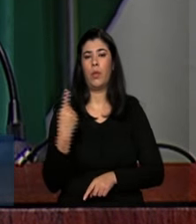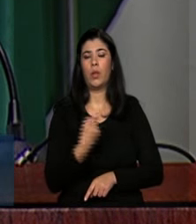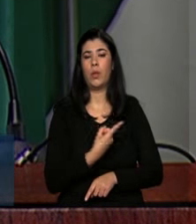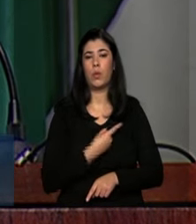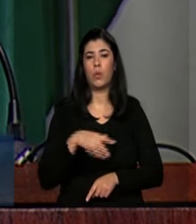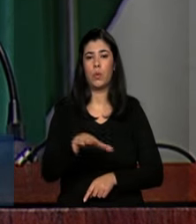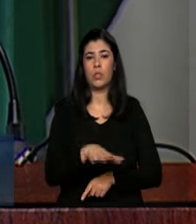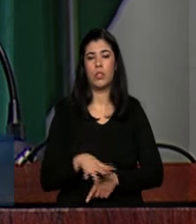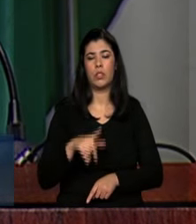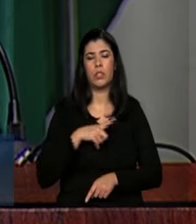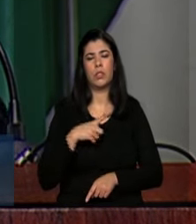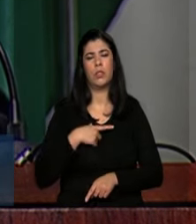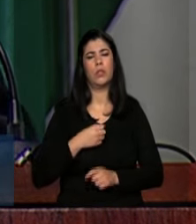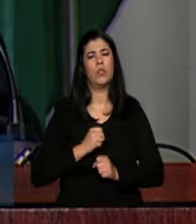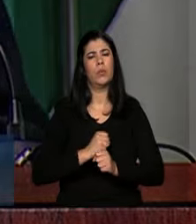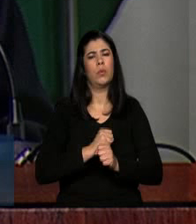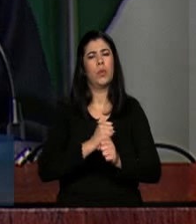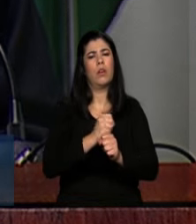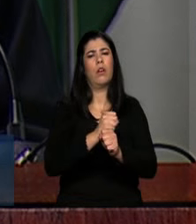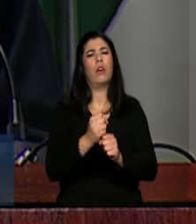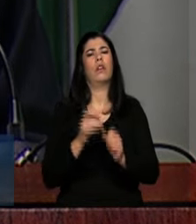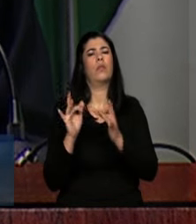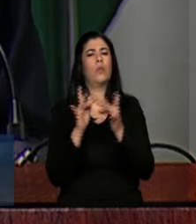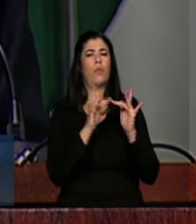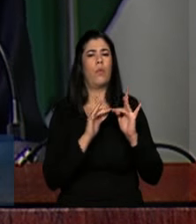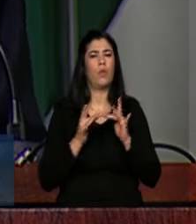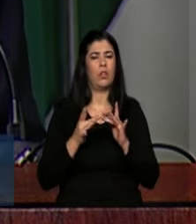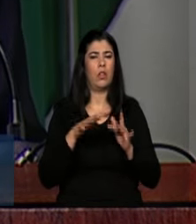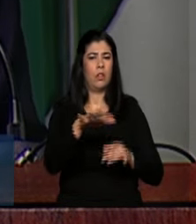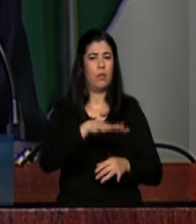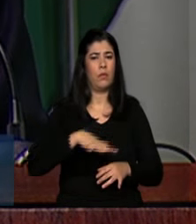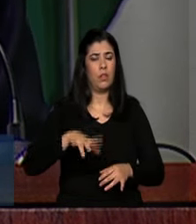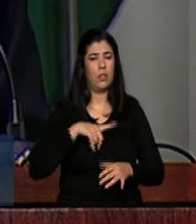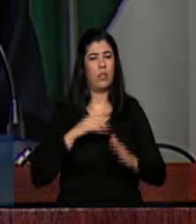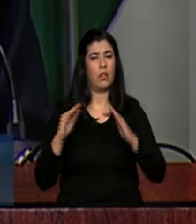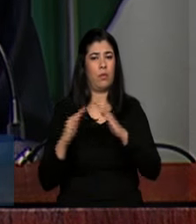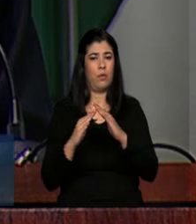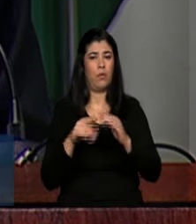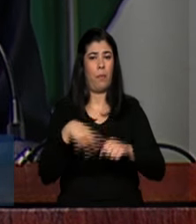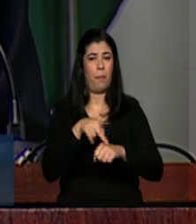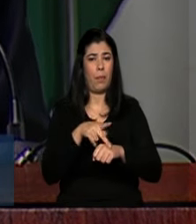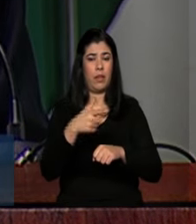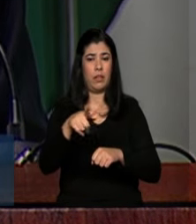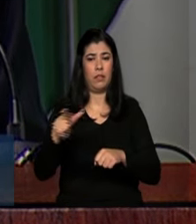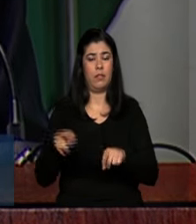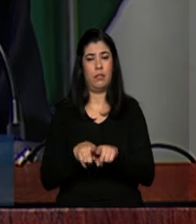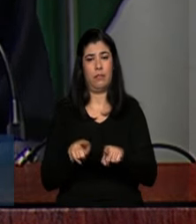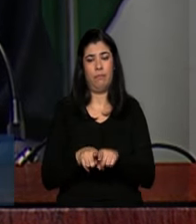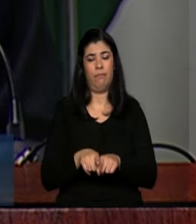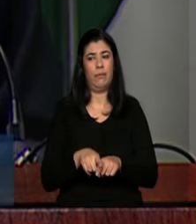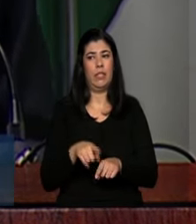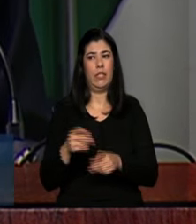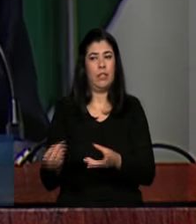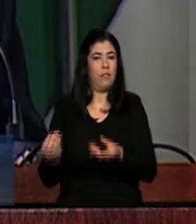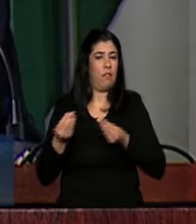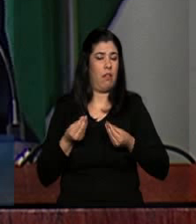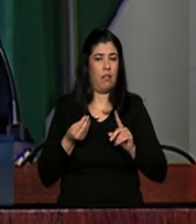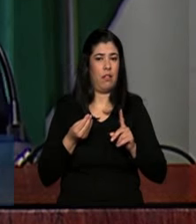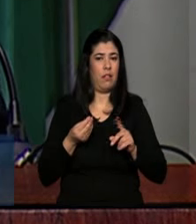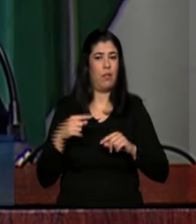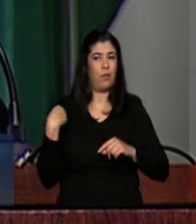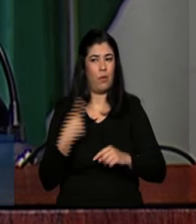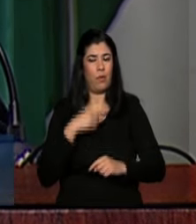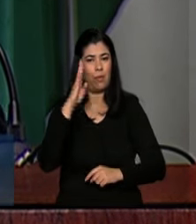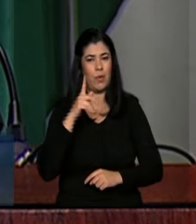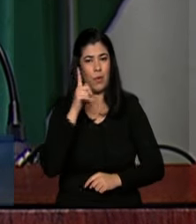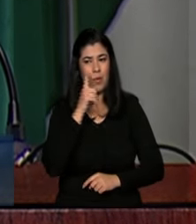região, temos uma longa tradição de convivência harmônica com nossos vizinhos, que não nos foi legada, e sim